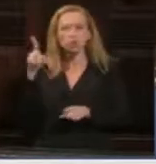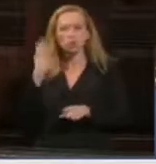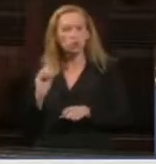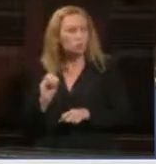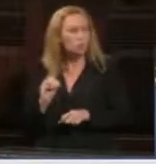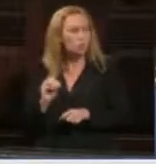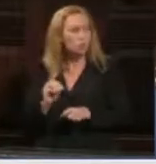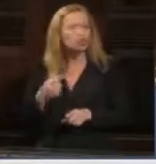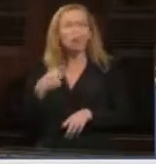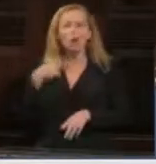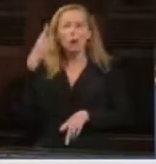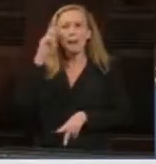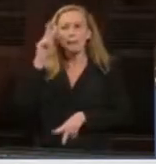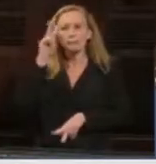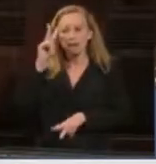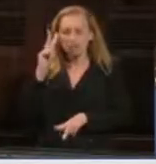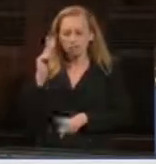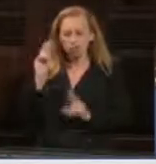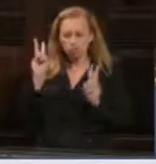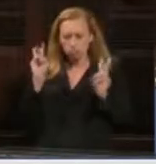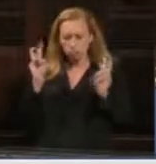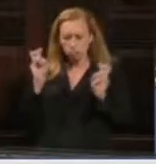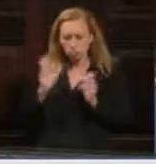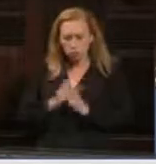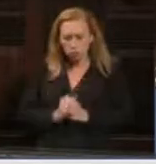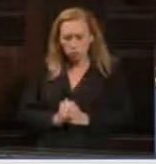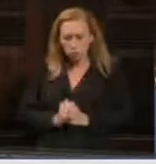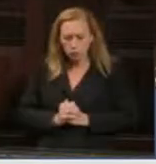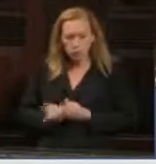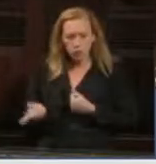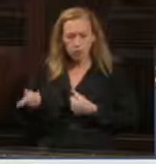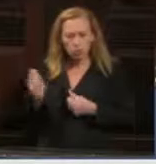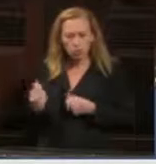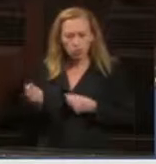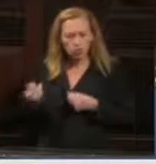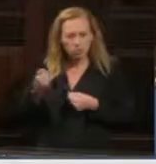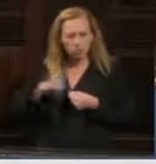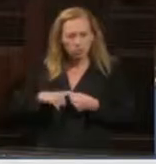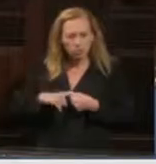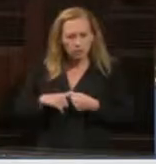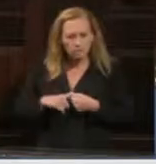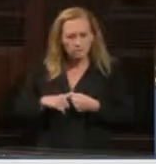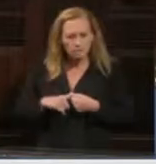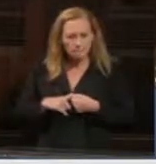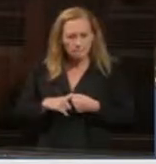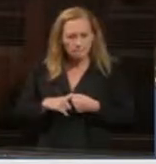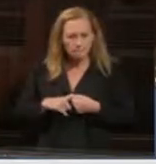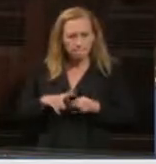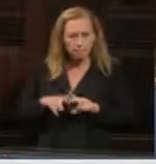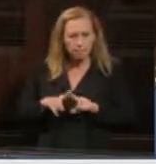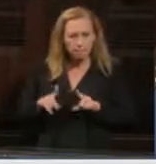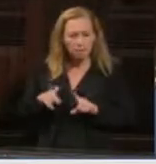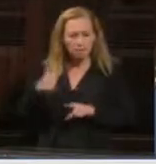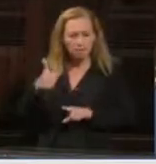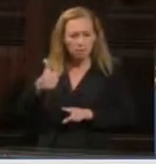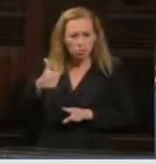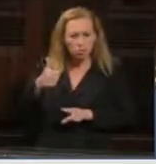eu me lembrei de um episódio ea gente pode voltar a debater isso mais adiante mas em